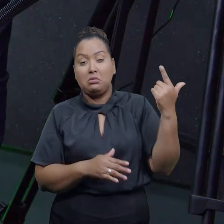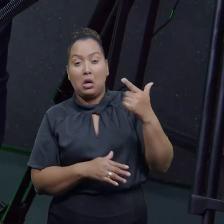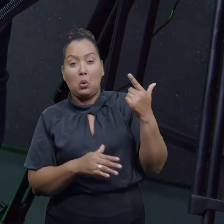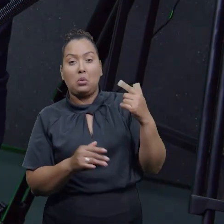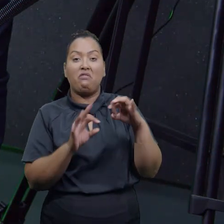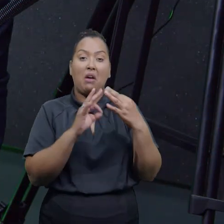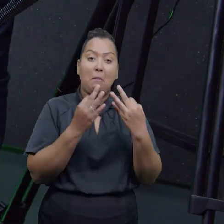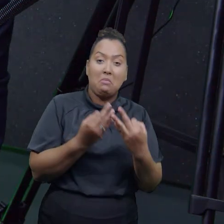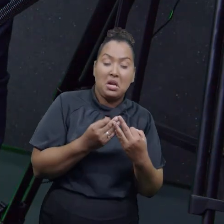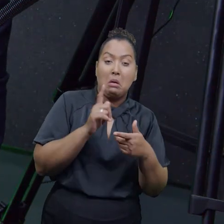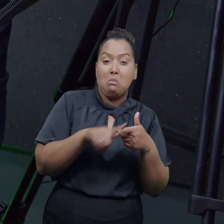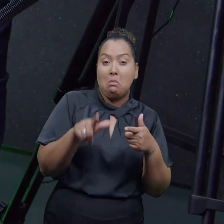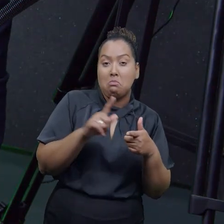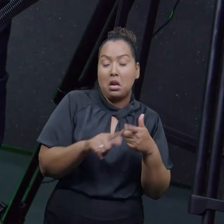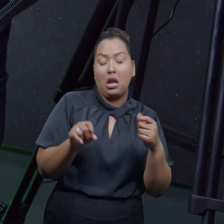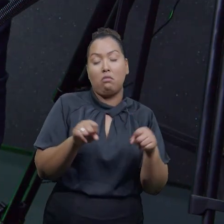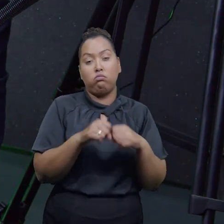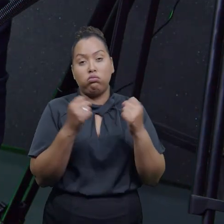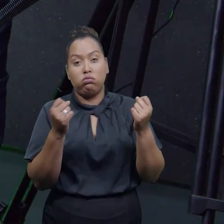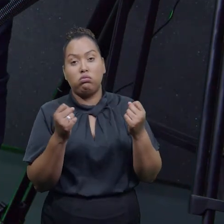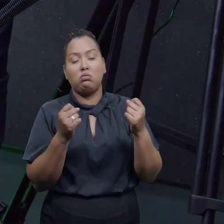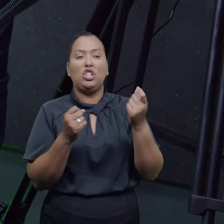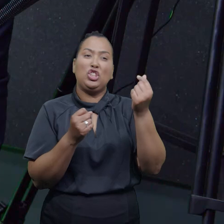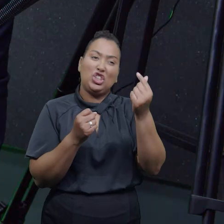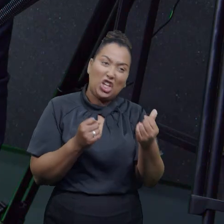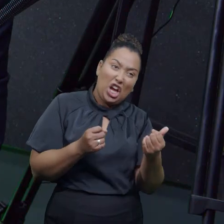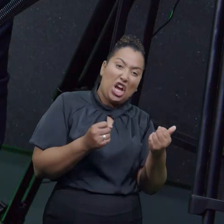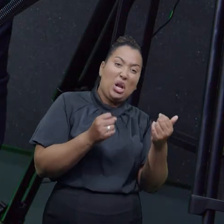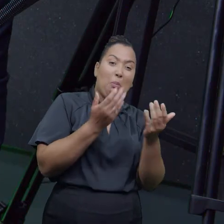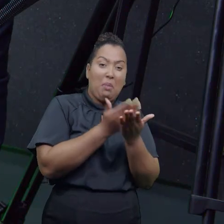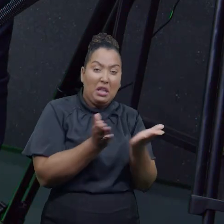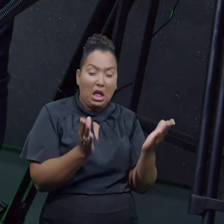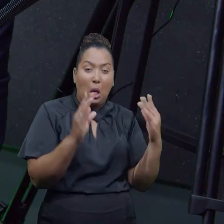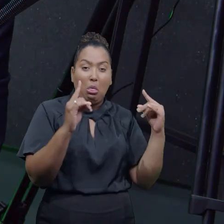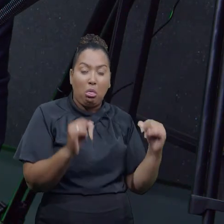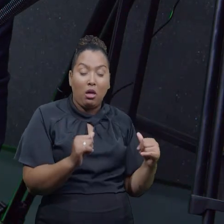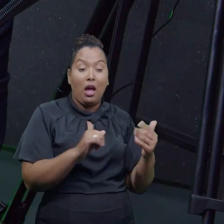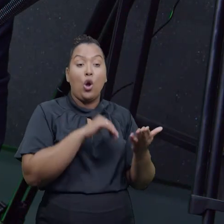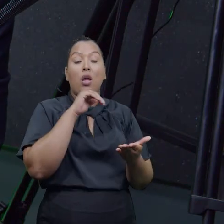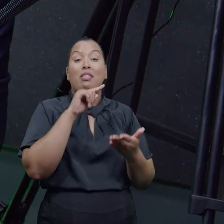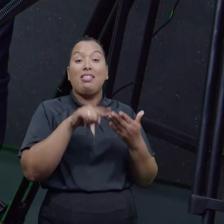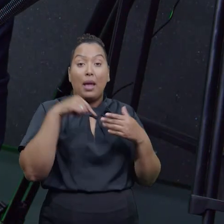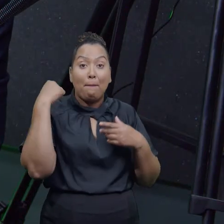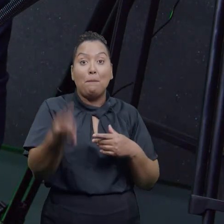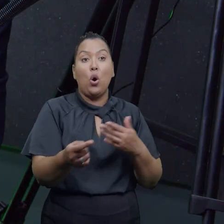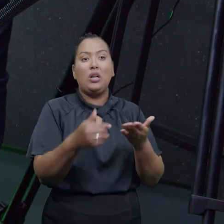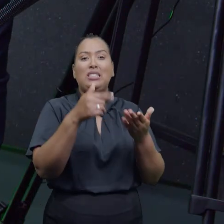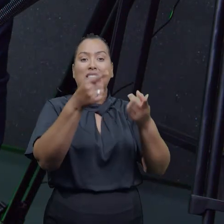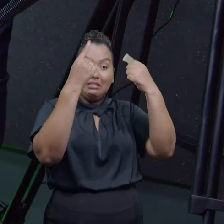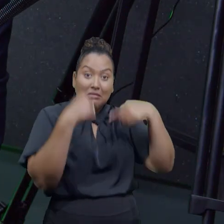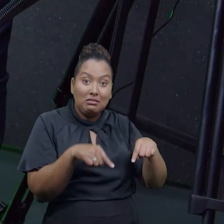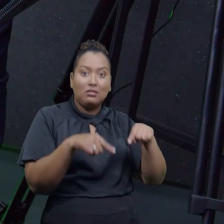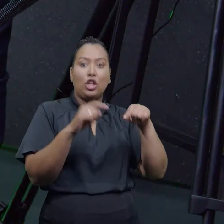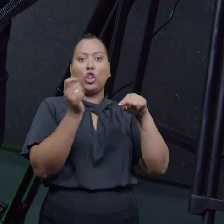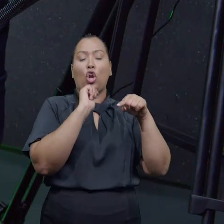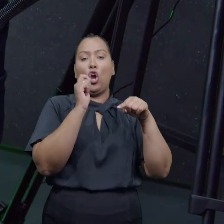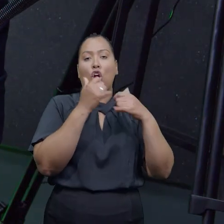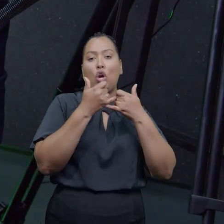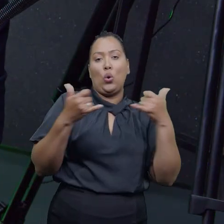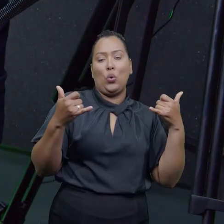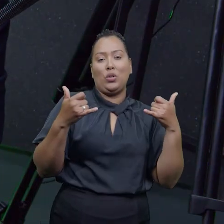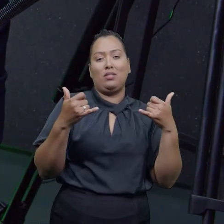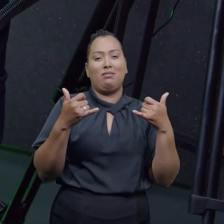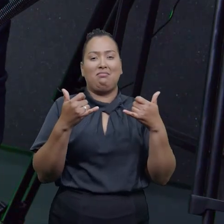rompimento de vínculos familiares, questões econômicas. Só depois disso que normalmente vem a questão de